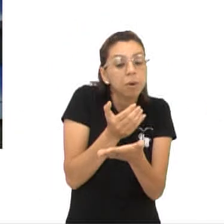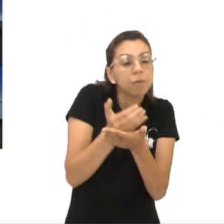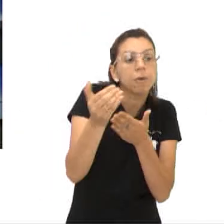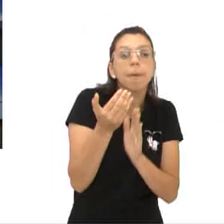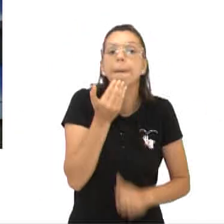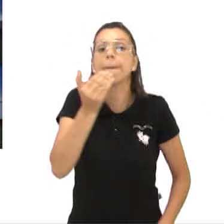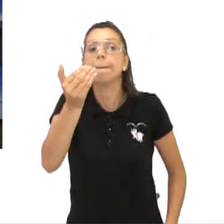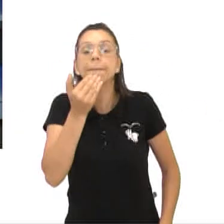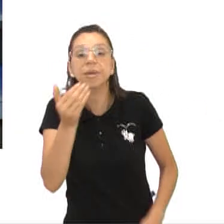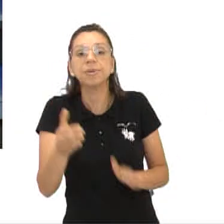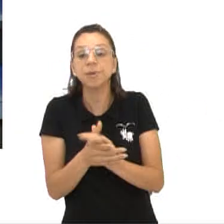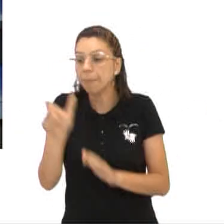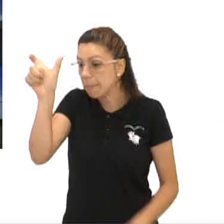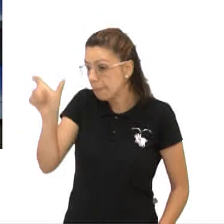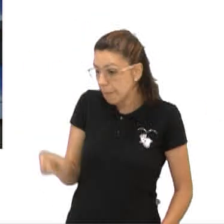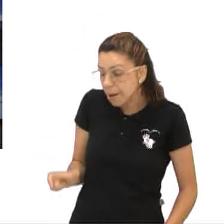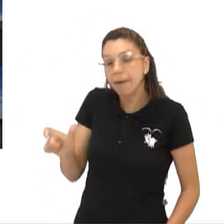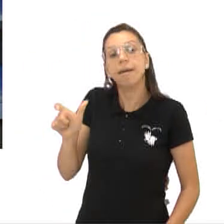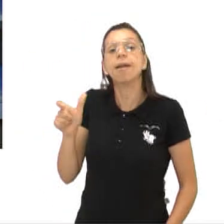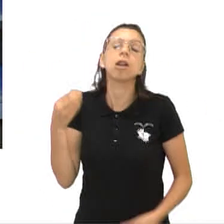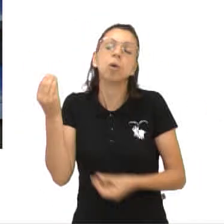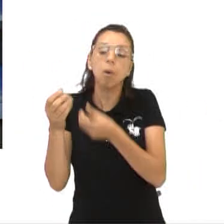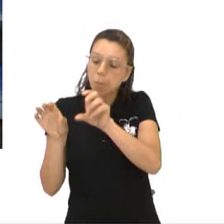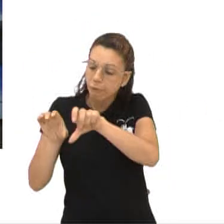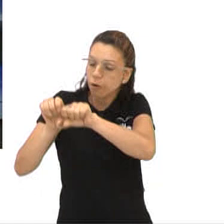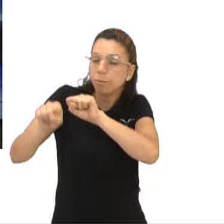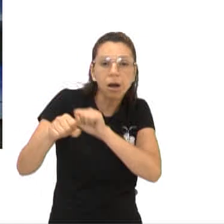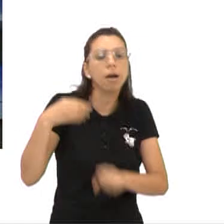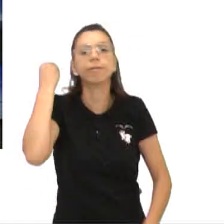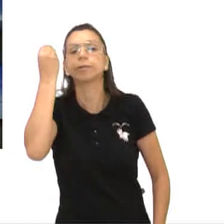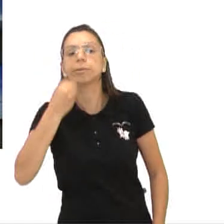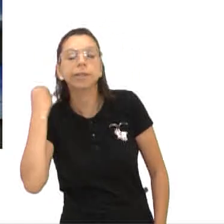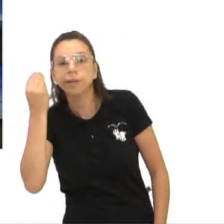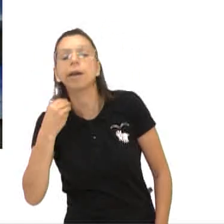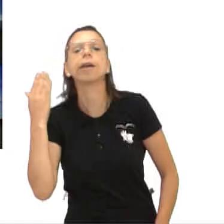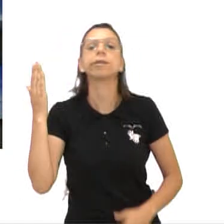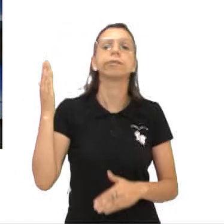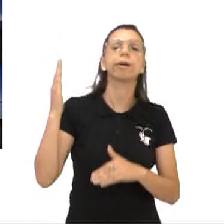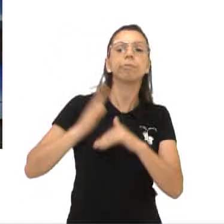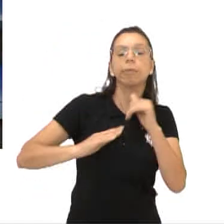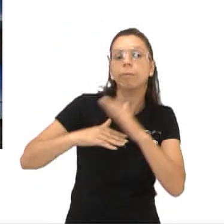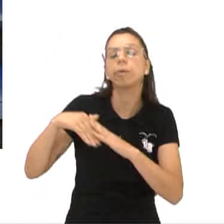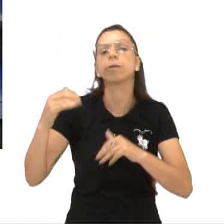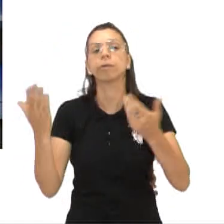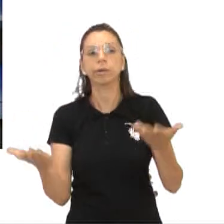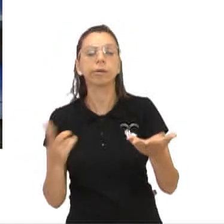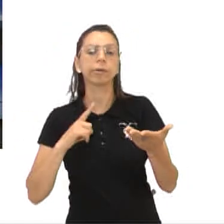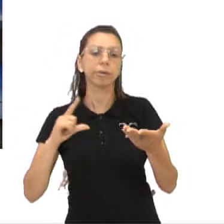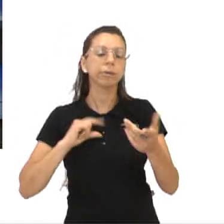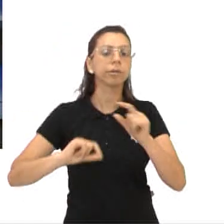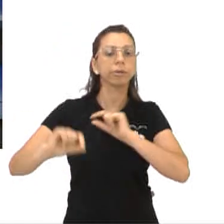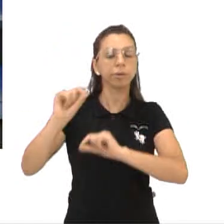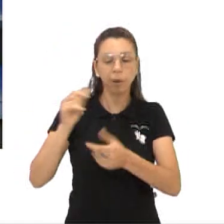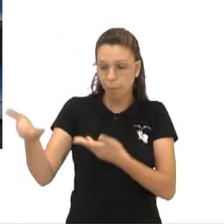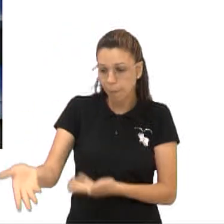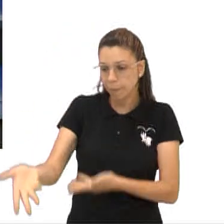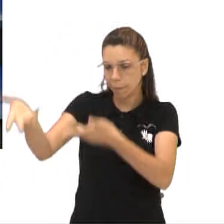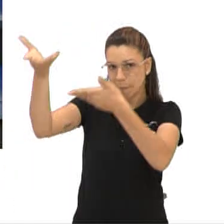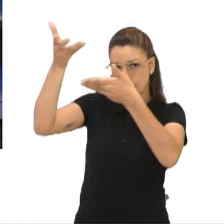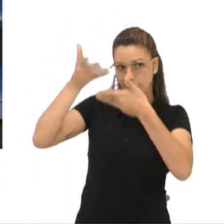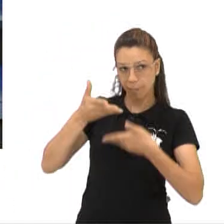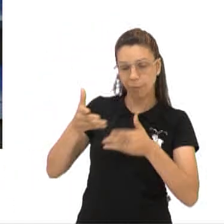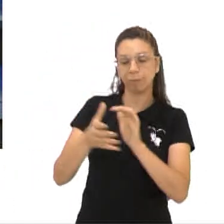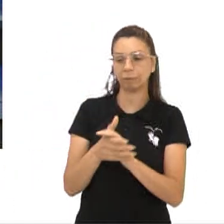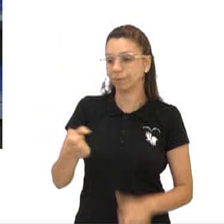pedindo para que o professor Eloy Correia fale da sua formação e experiência profissional que o selecionaram para ser o grande convidado da